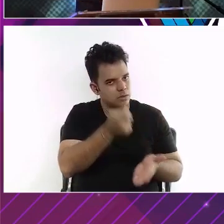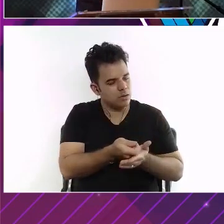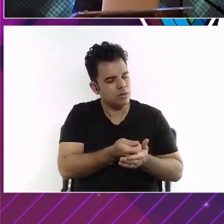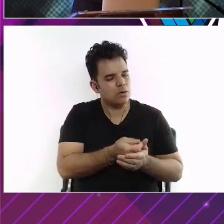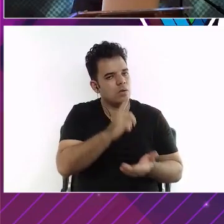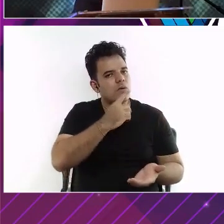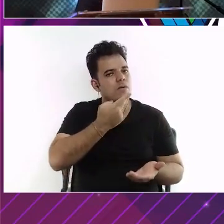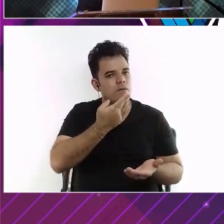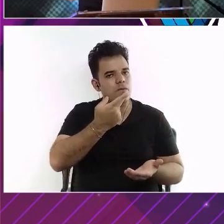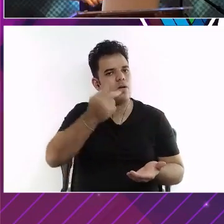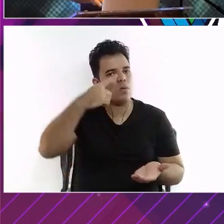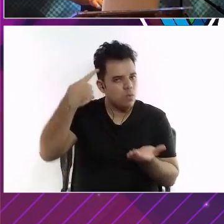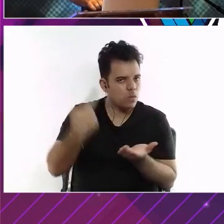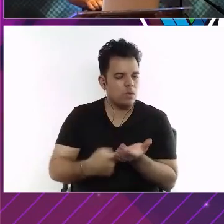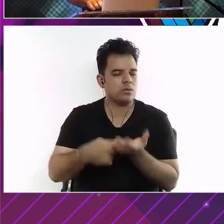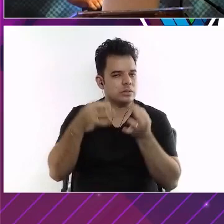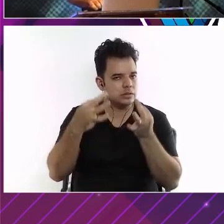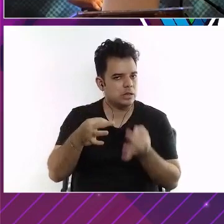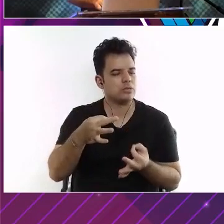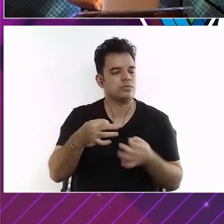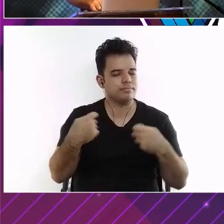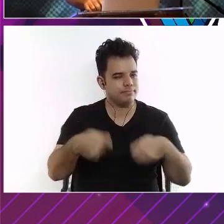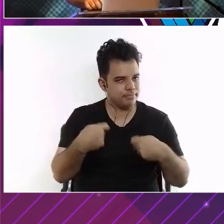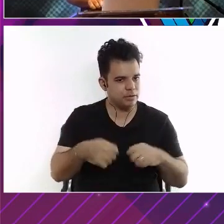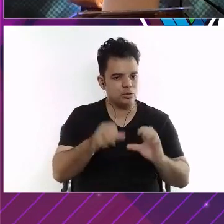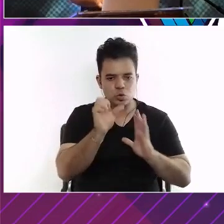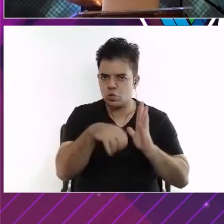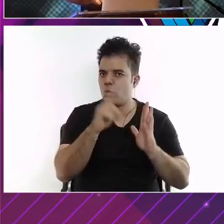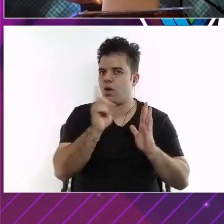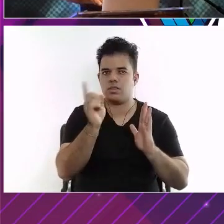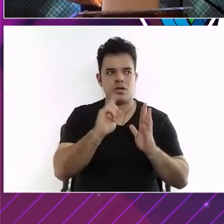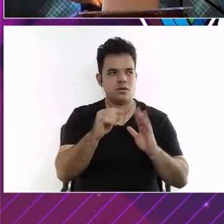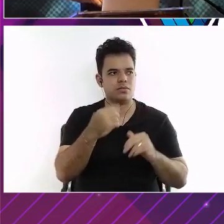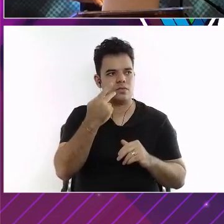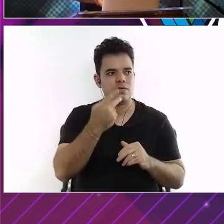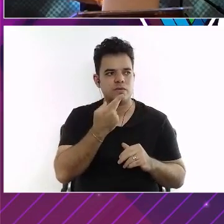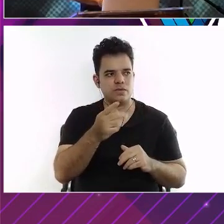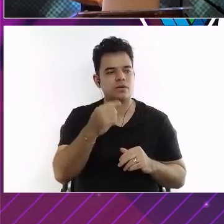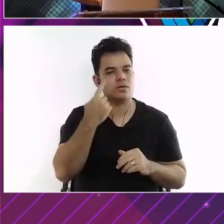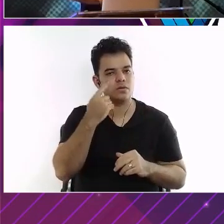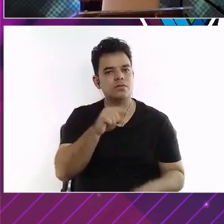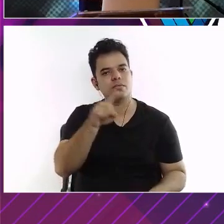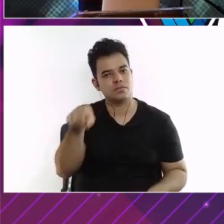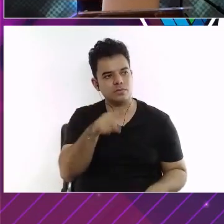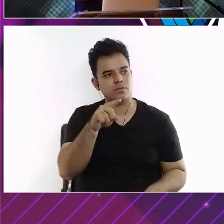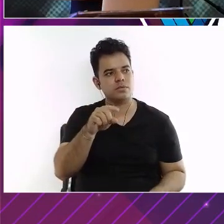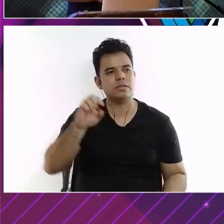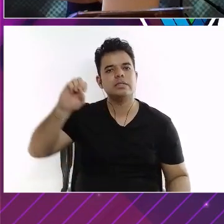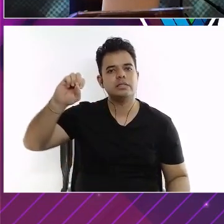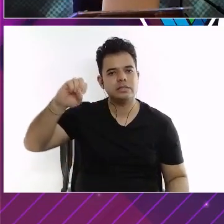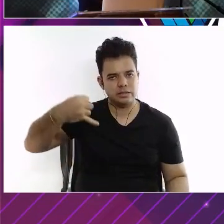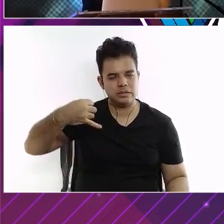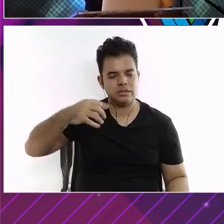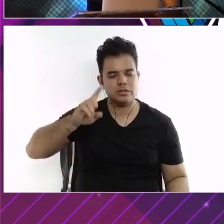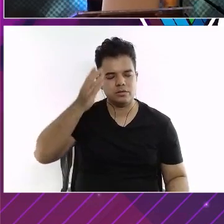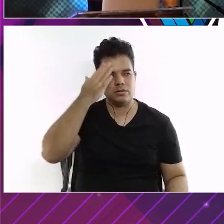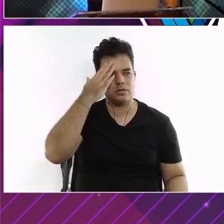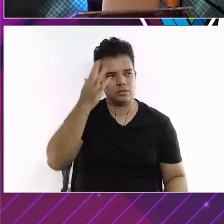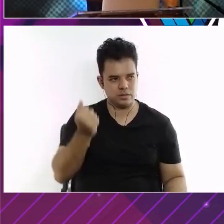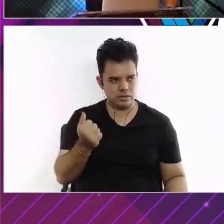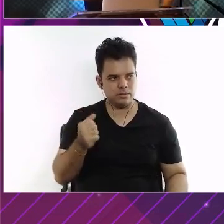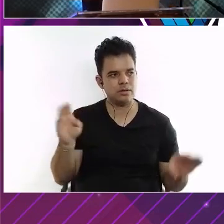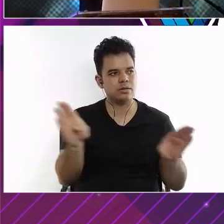não tem alternativa. O que está escrito ali, nesse que eu acabei de achuriar aqui embaixo, ou circular aqui agora, é sim, eu sei.